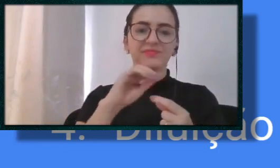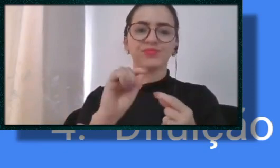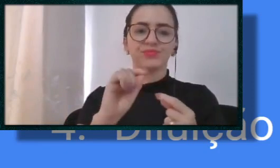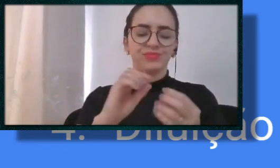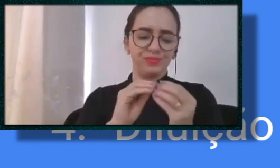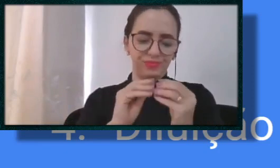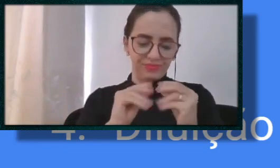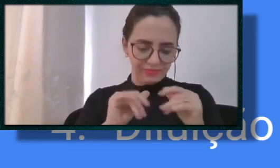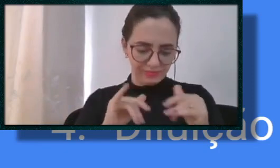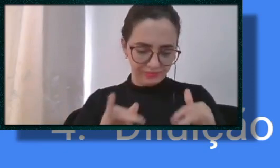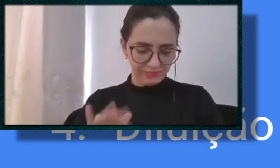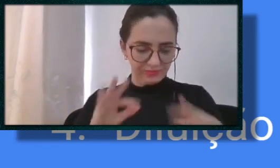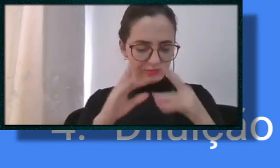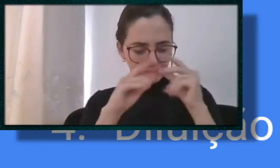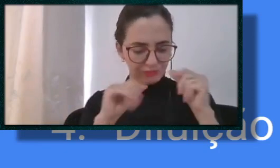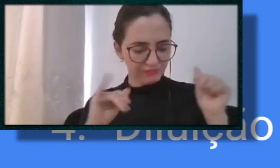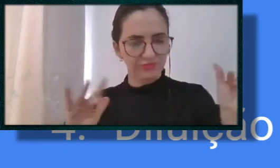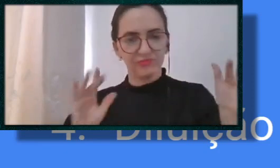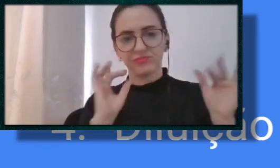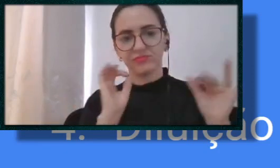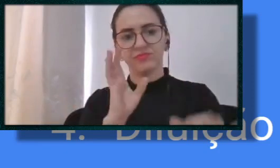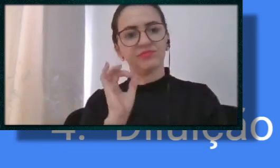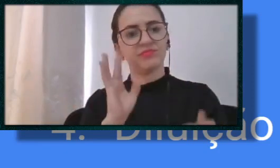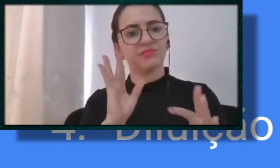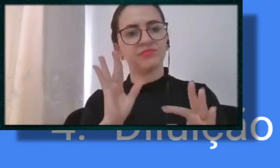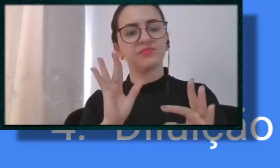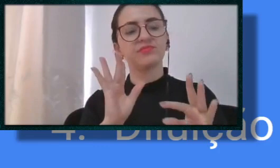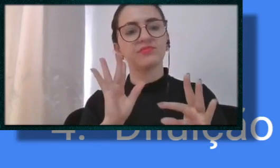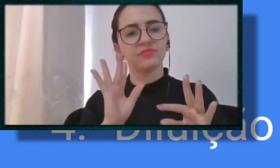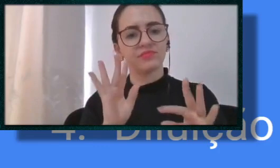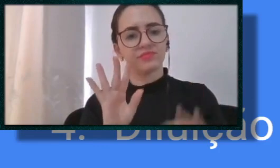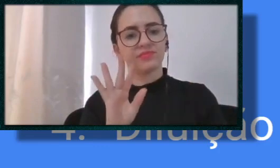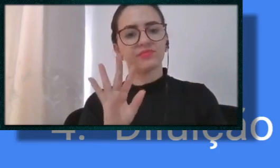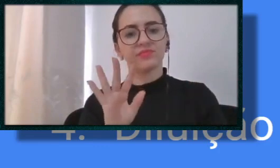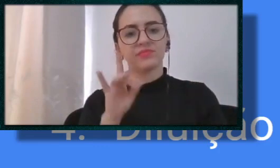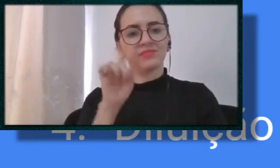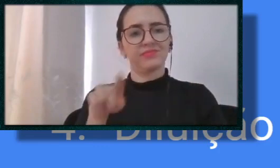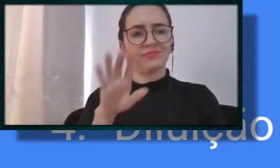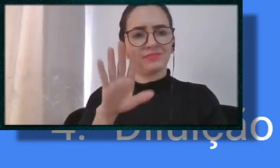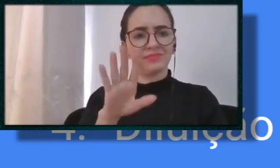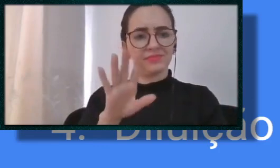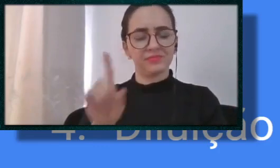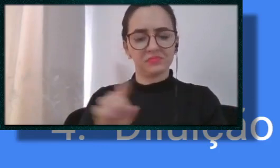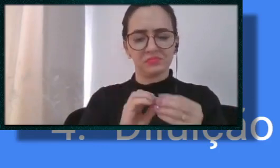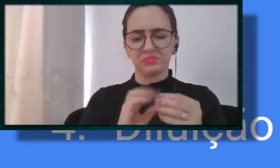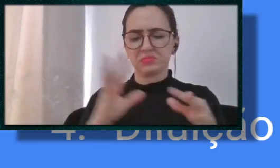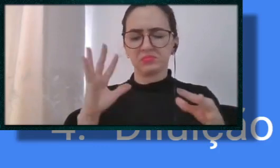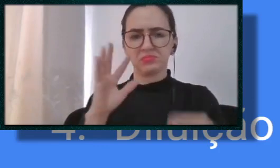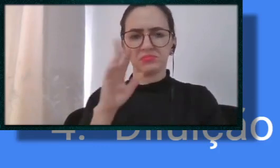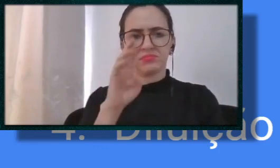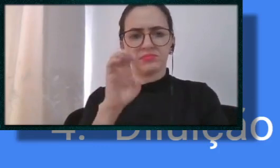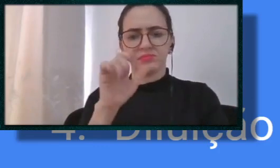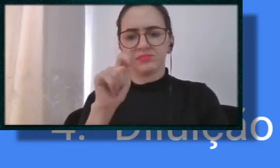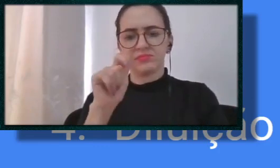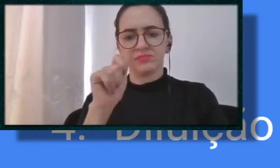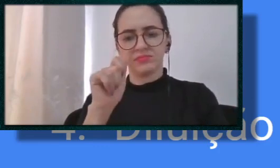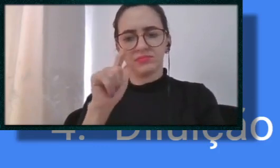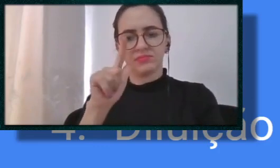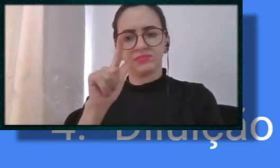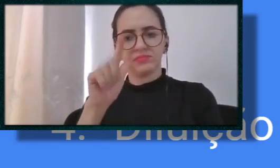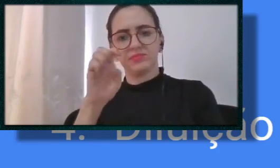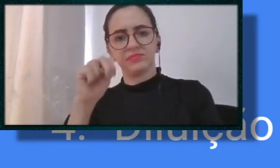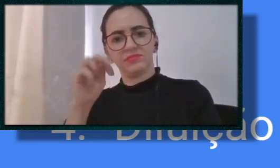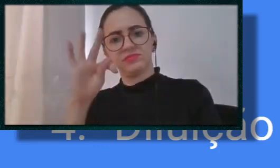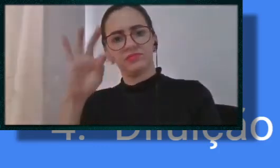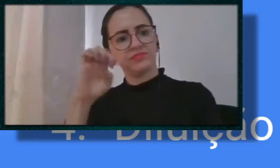se vocês perceberem, aqui a gente tem exatamente a mesma fórmula da primeira reação. Concentração inicial e volume inicial igual a concentração